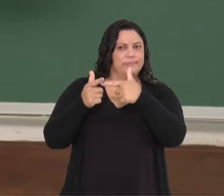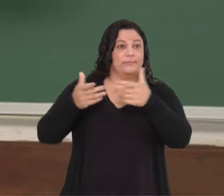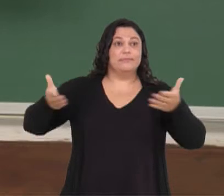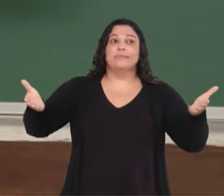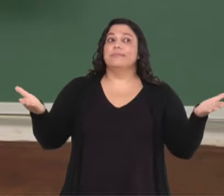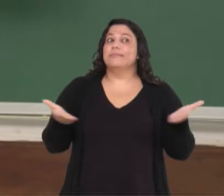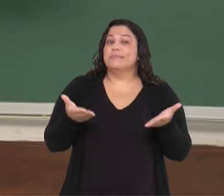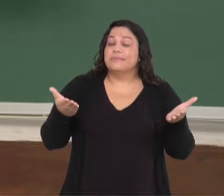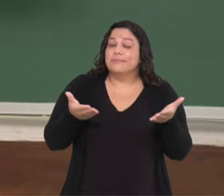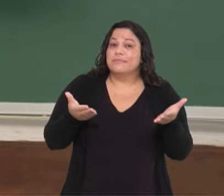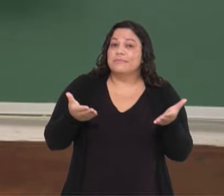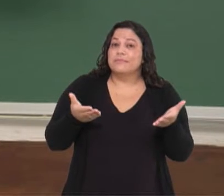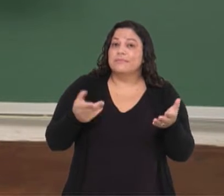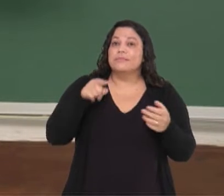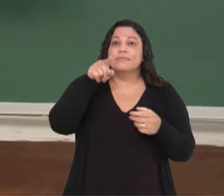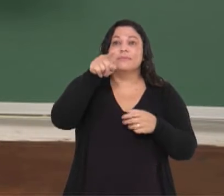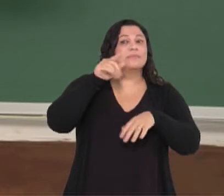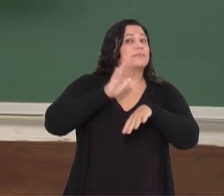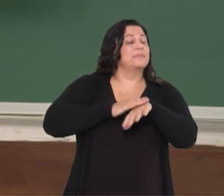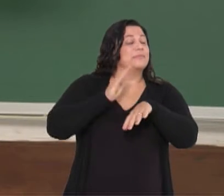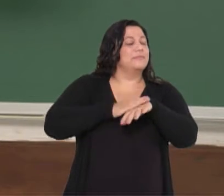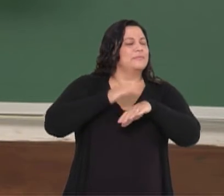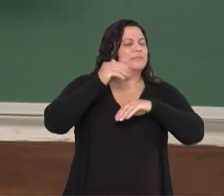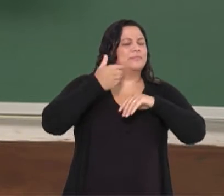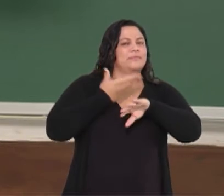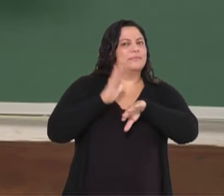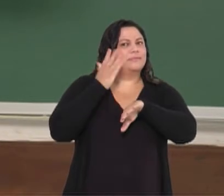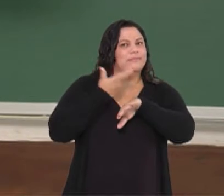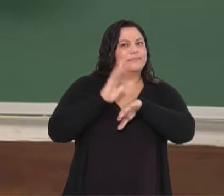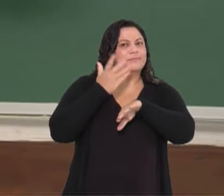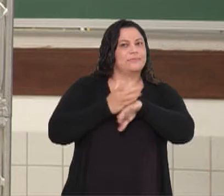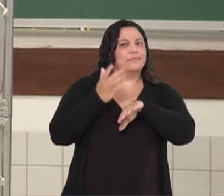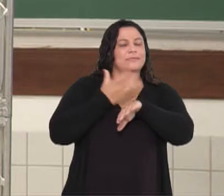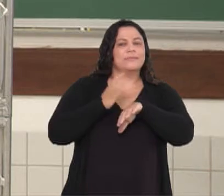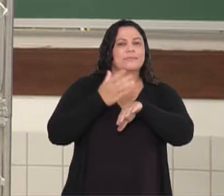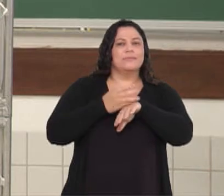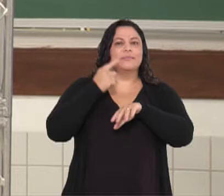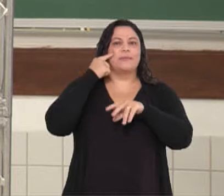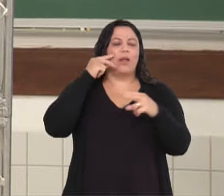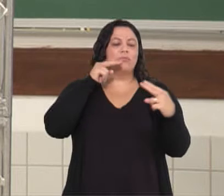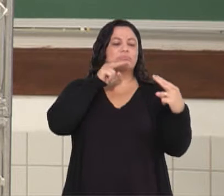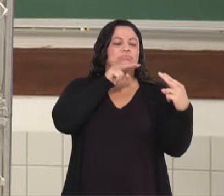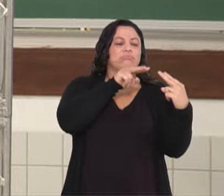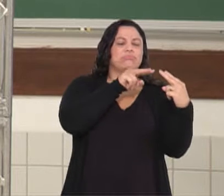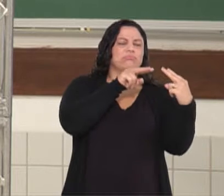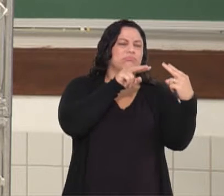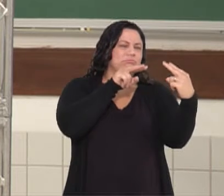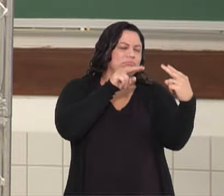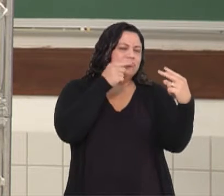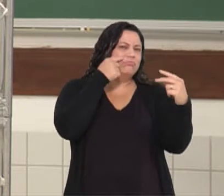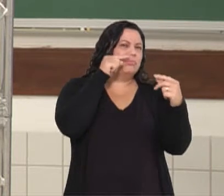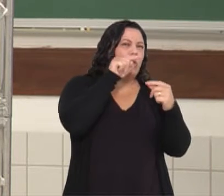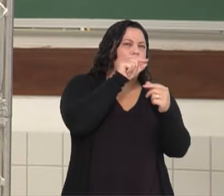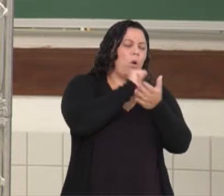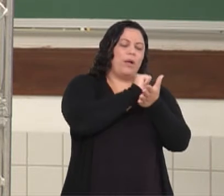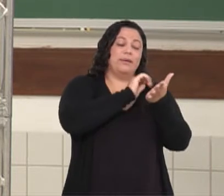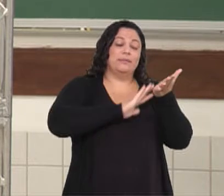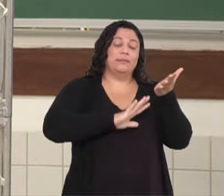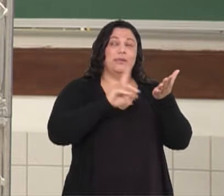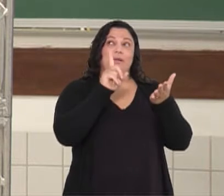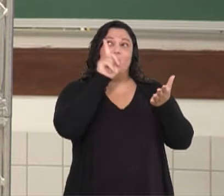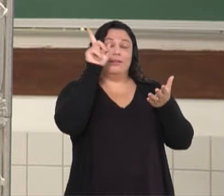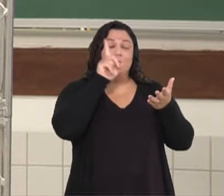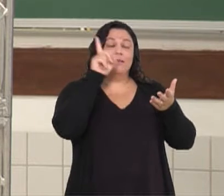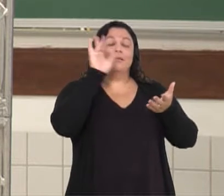Agora, eu quero que você pratique. Na 1 agora aqui. Ó, o exercício lá no quadro. Esse você tem